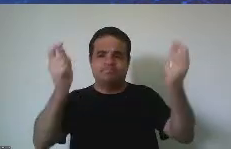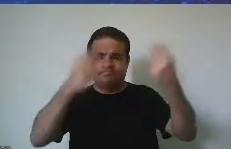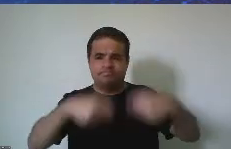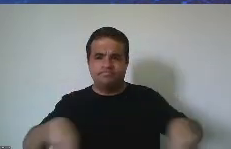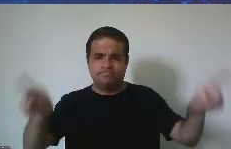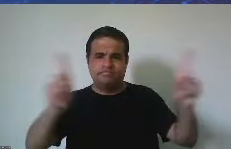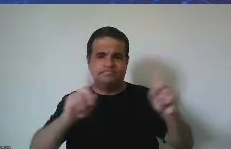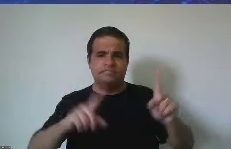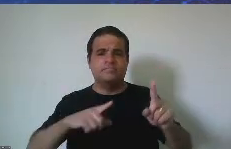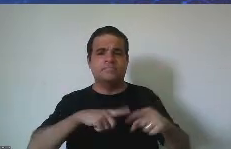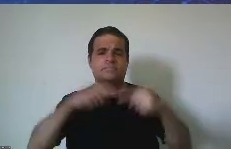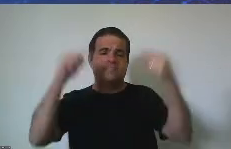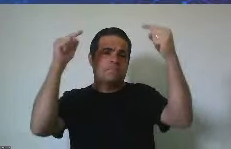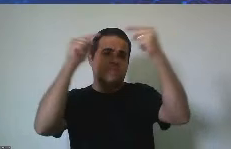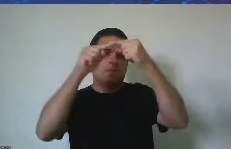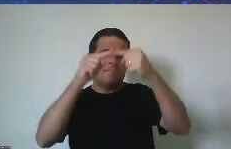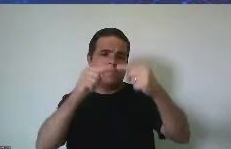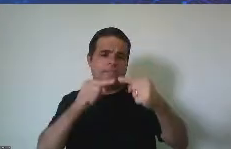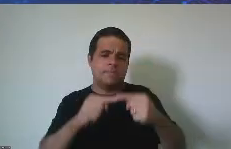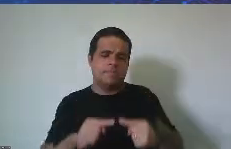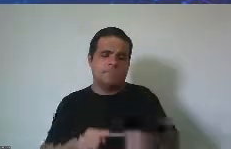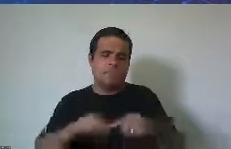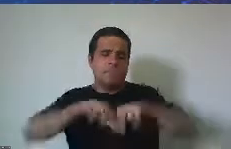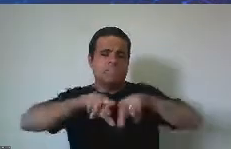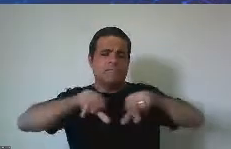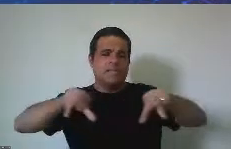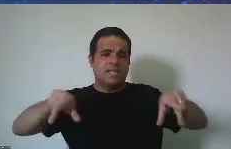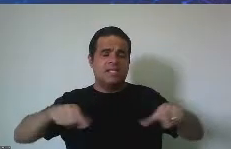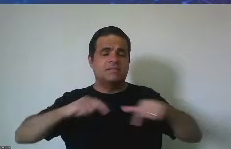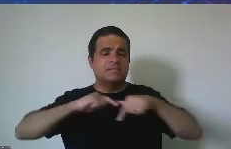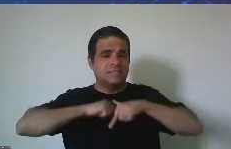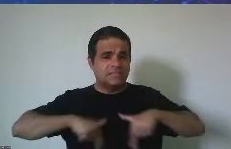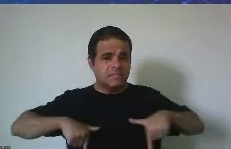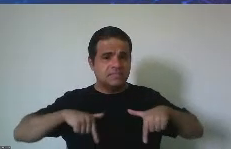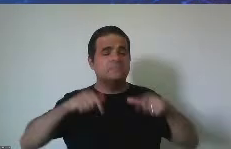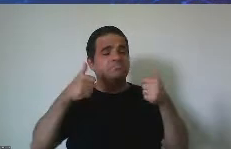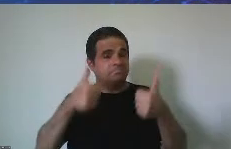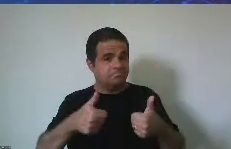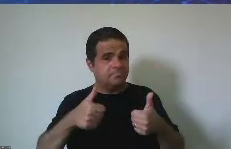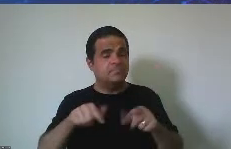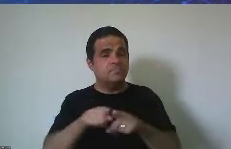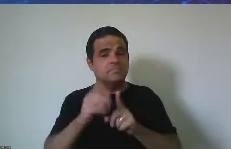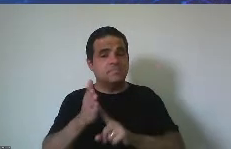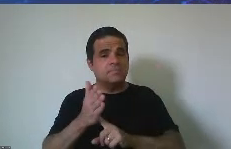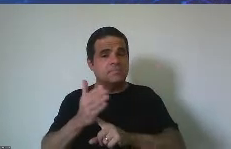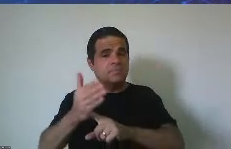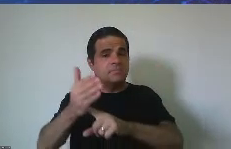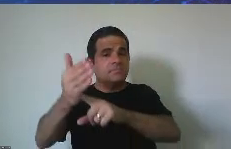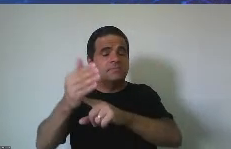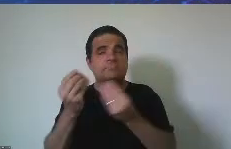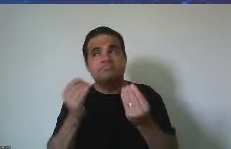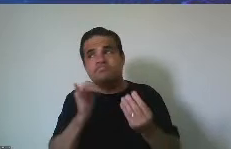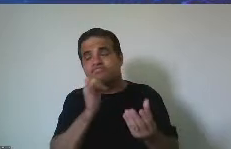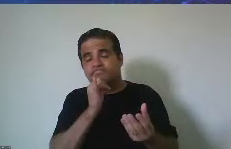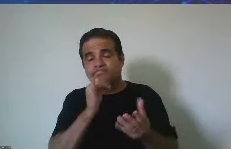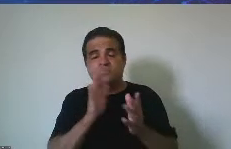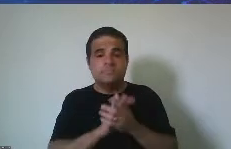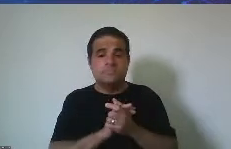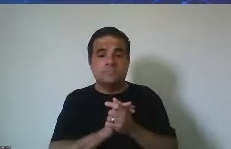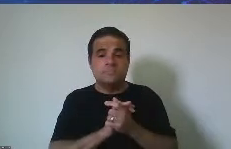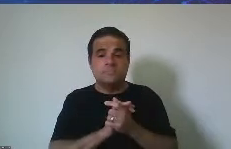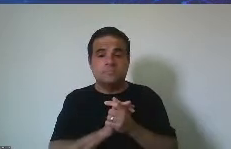muitas aplicações então isso neutralidade de a gente e a tecnologia é por exemplo no caso